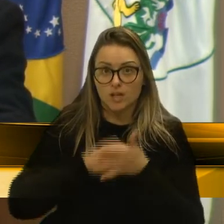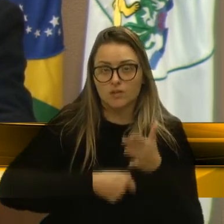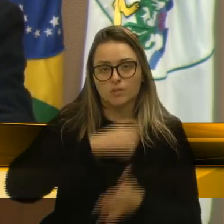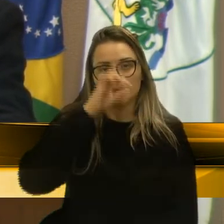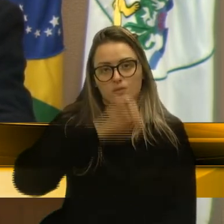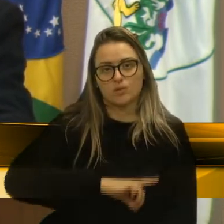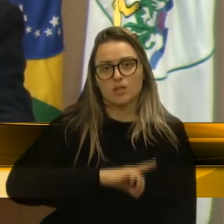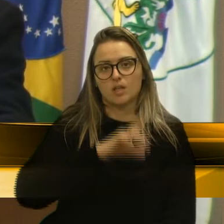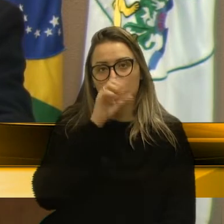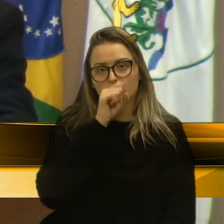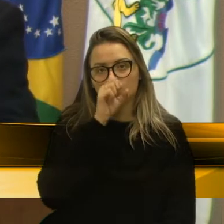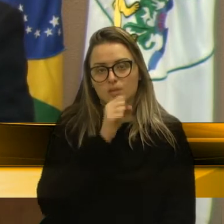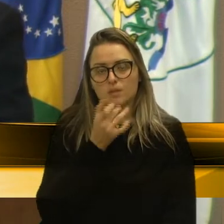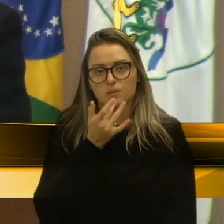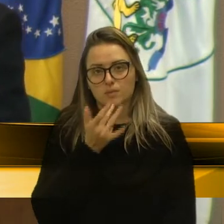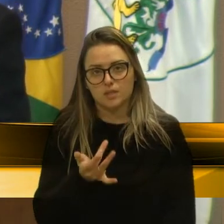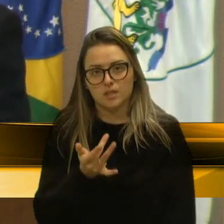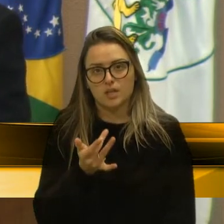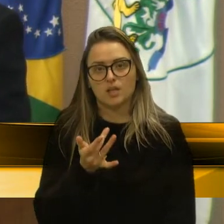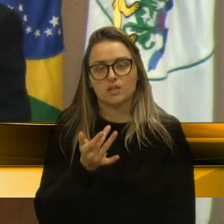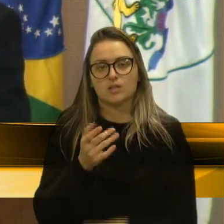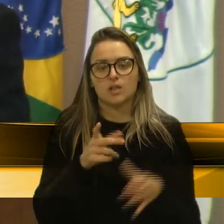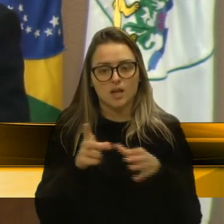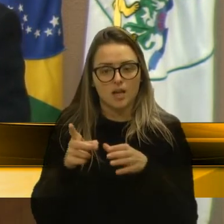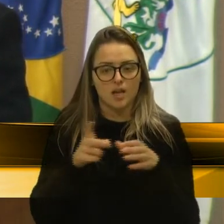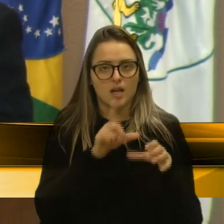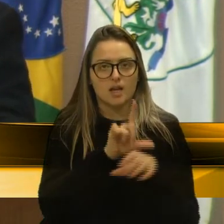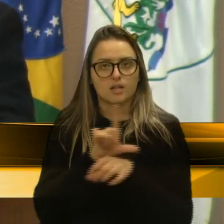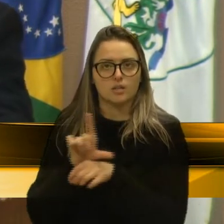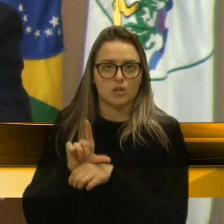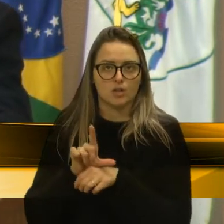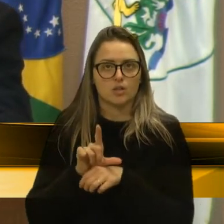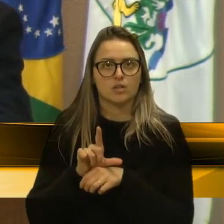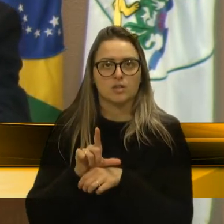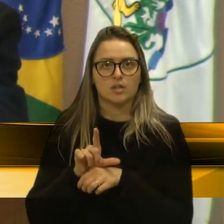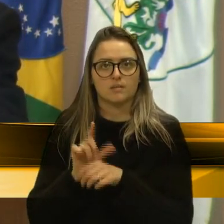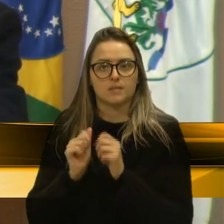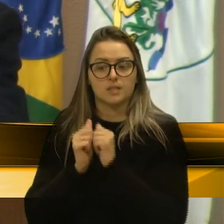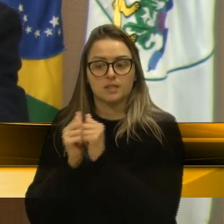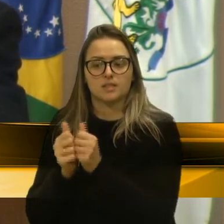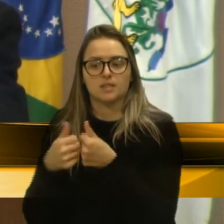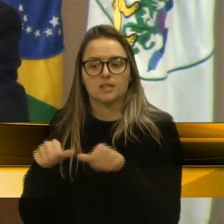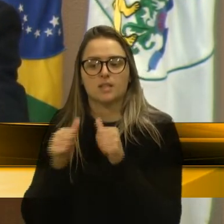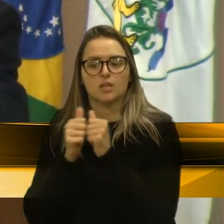nós lutávamos para que o comércio fechasse aos sábados.